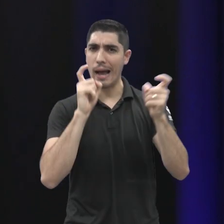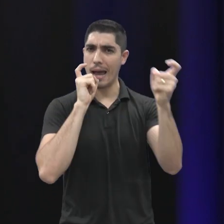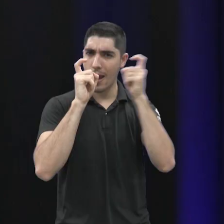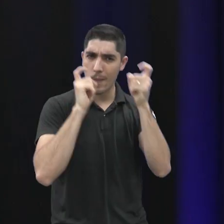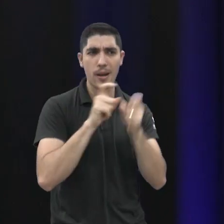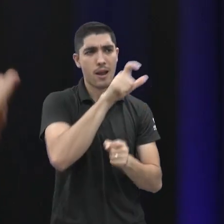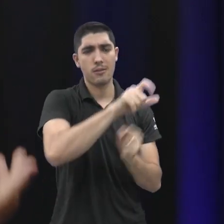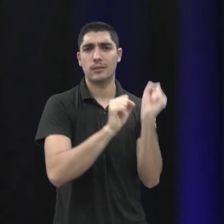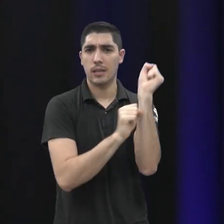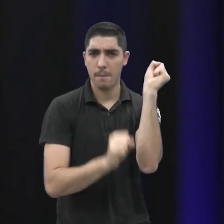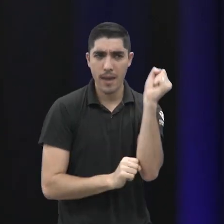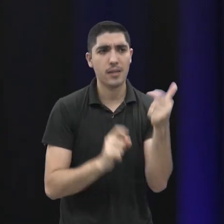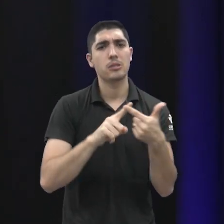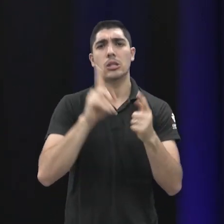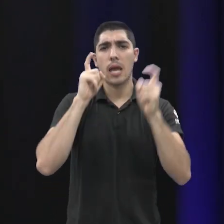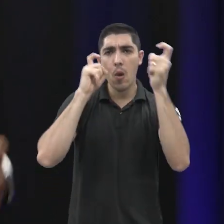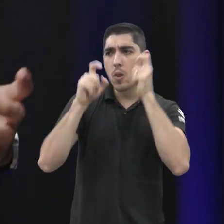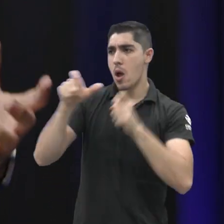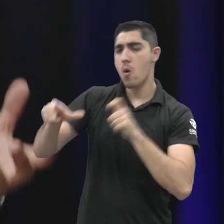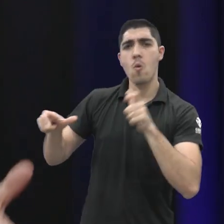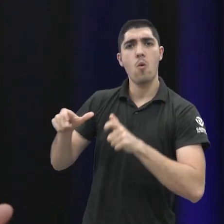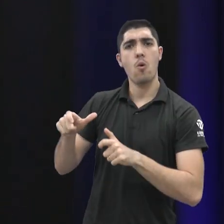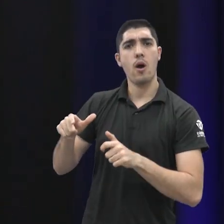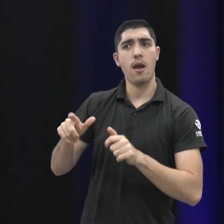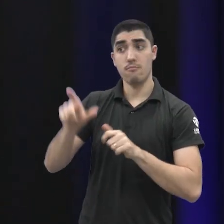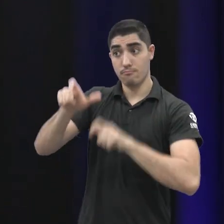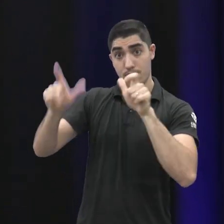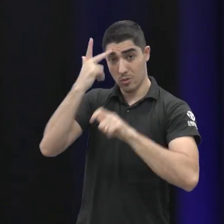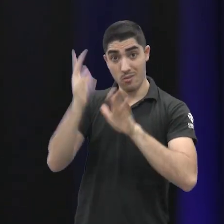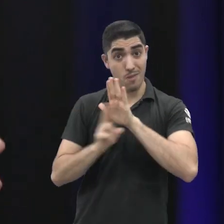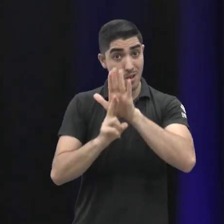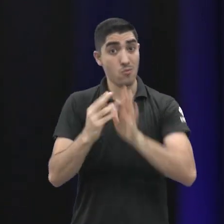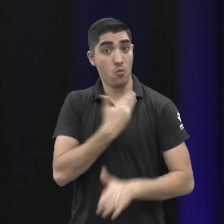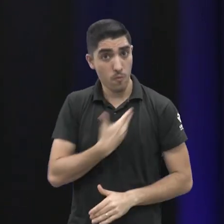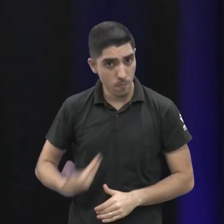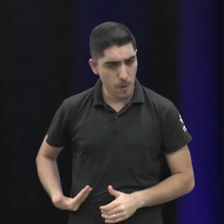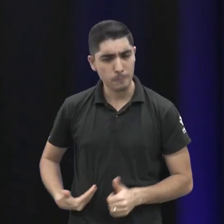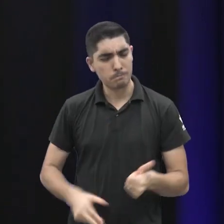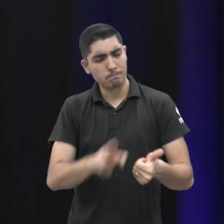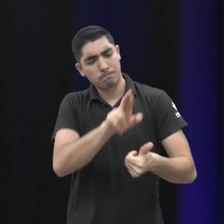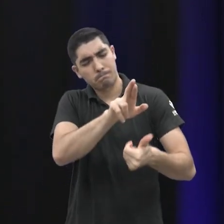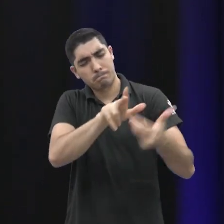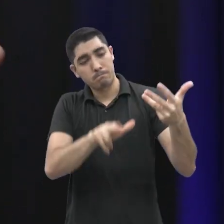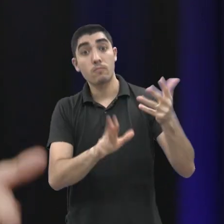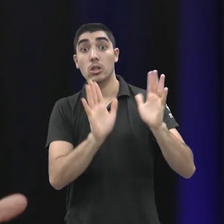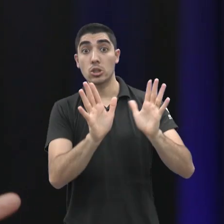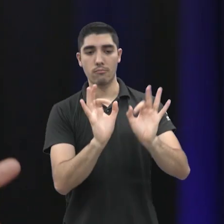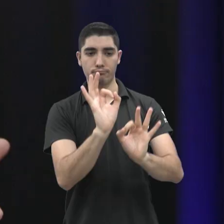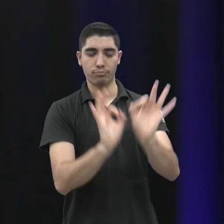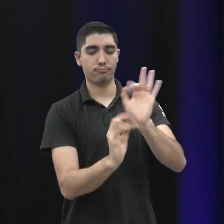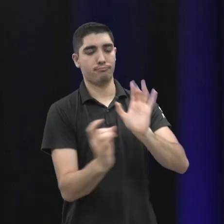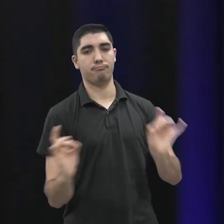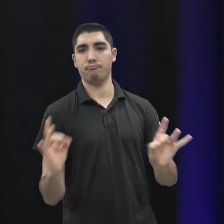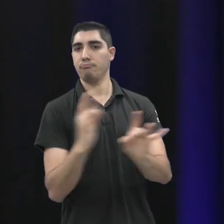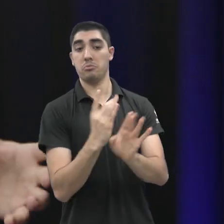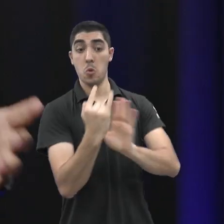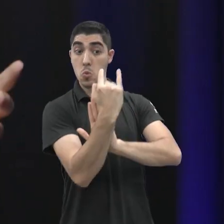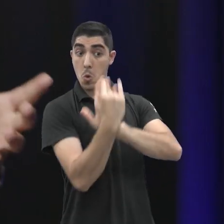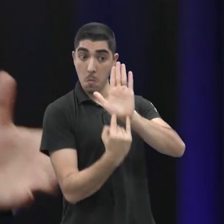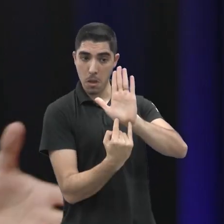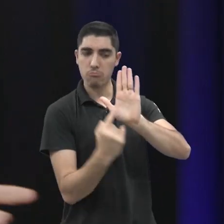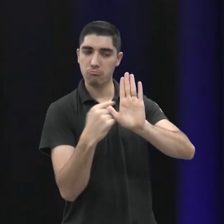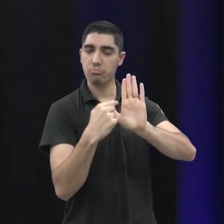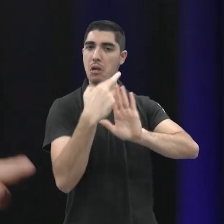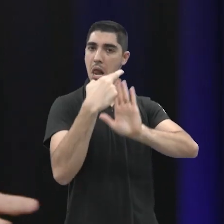Sabesp, representantes do poder público, a população, e ela terminou com um relatório que apontou, de fato, né,